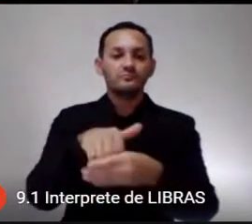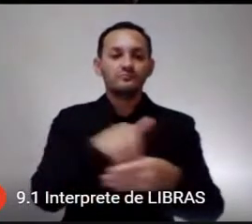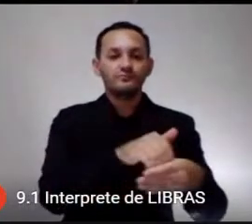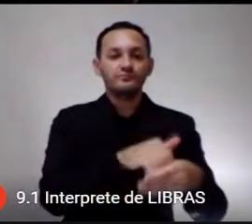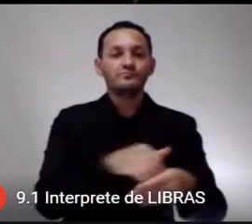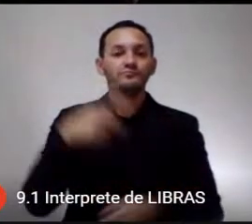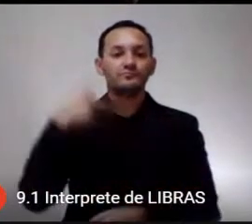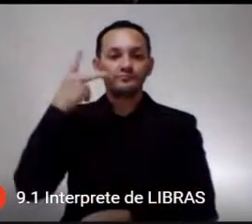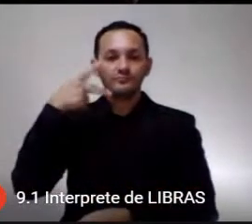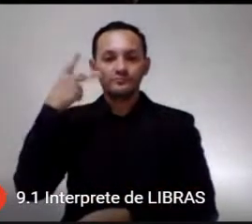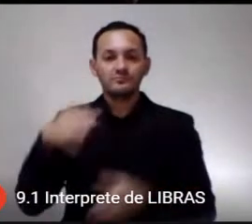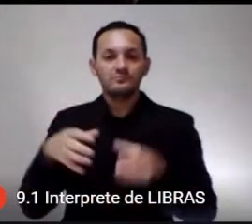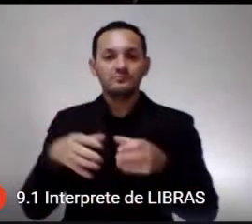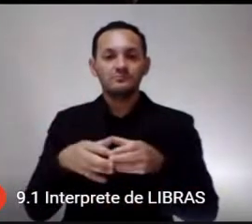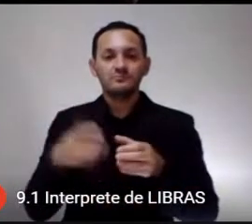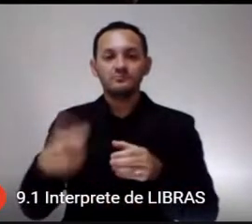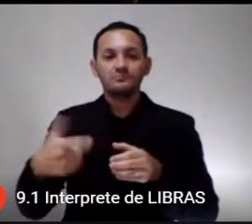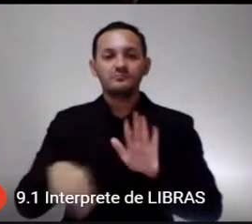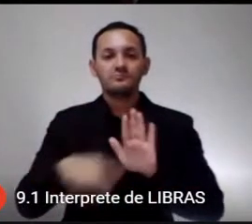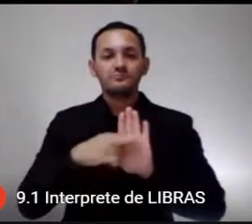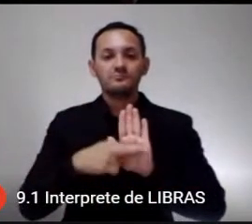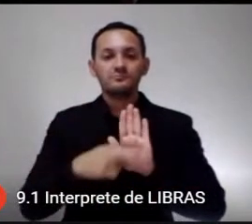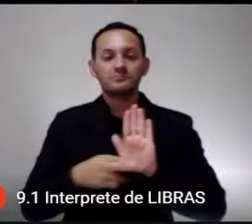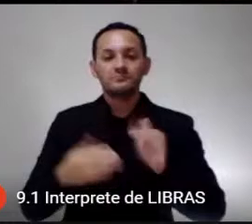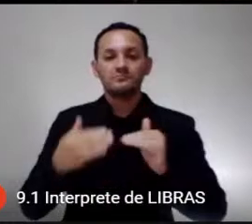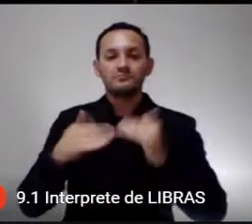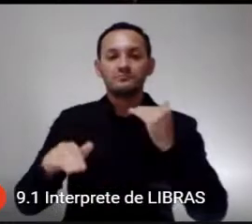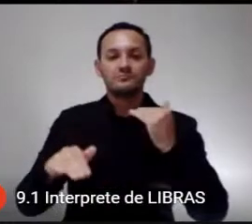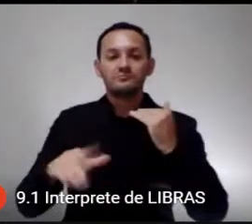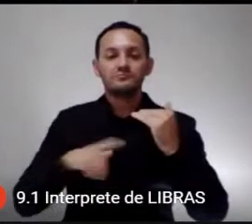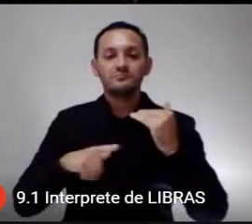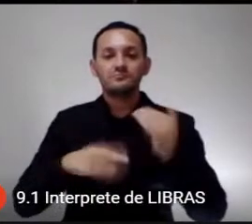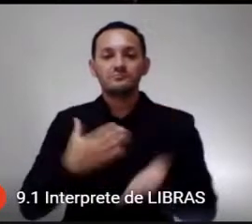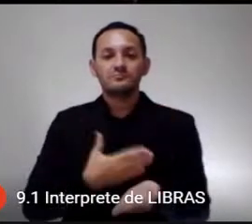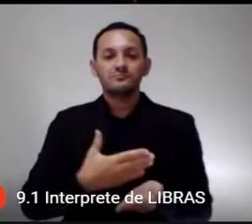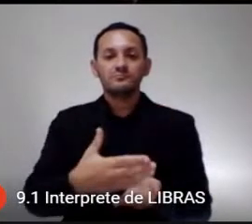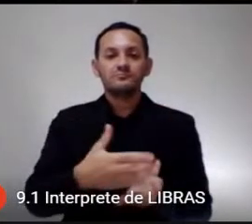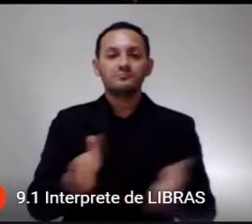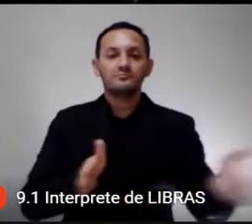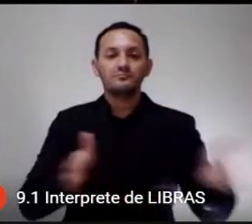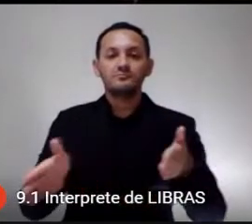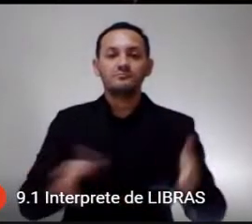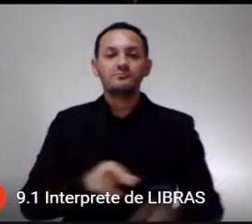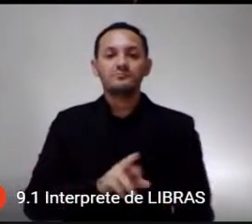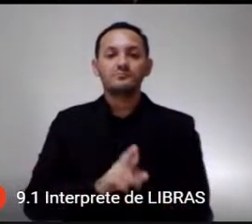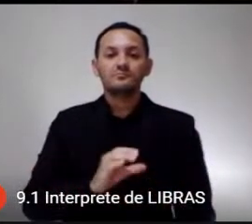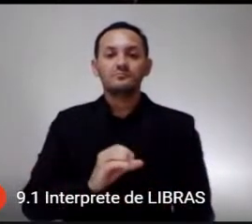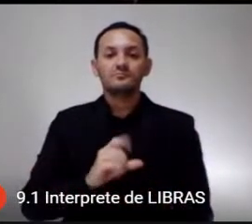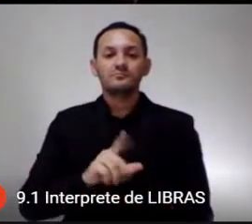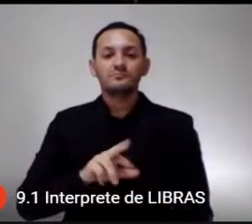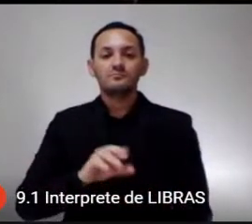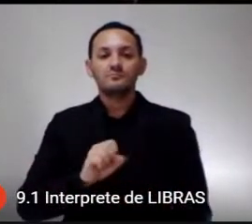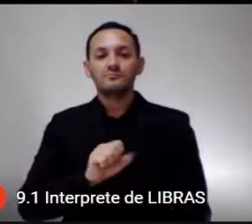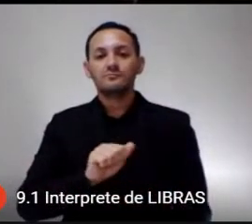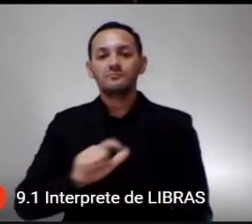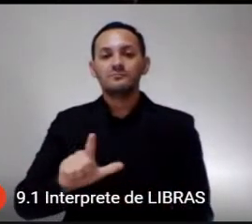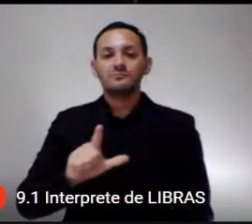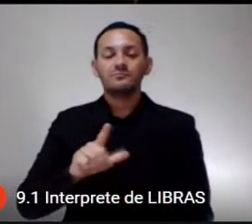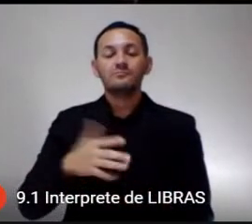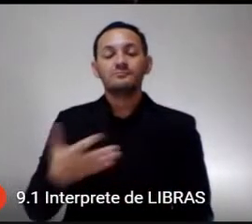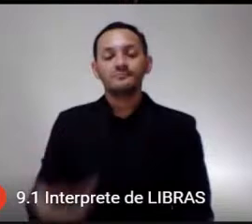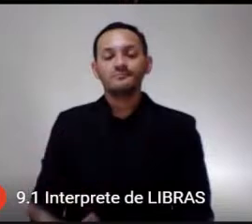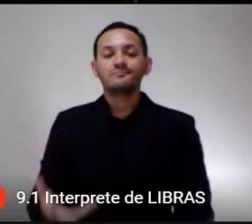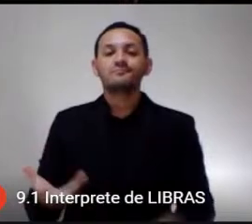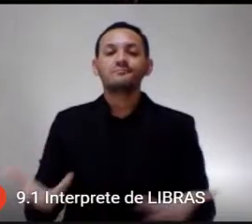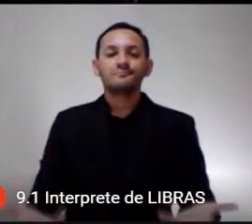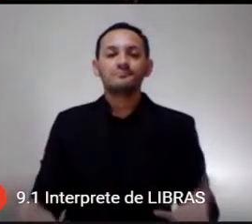há norma inequívoca quanto ao início da fluência do prazo recursal, devendo sua interpretação ser